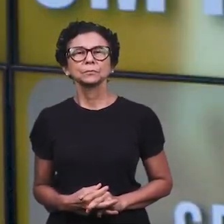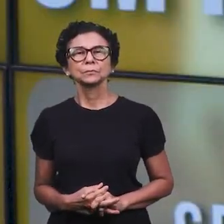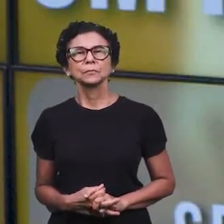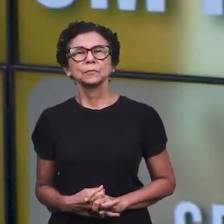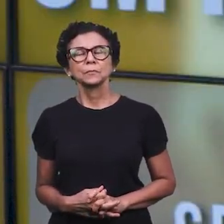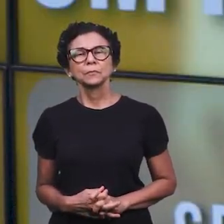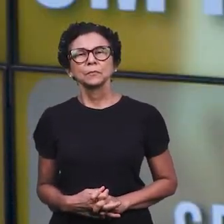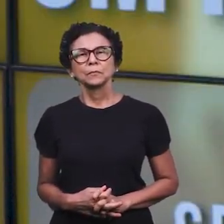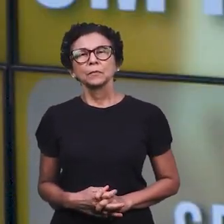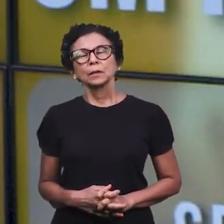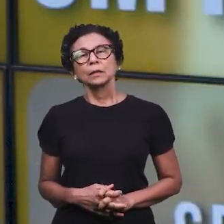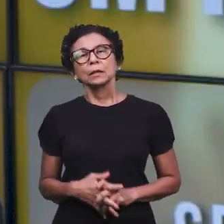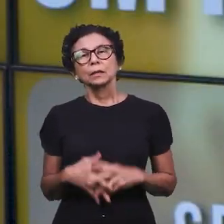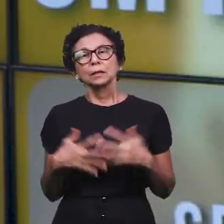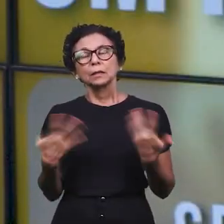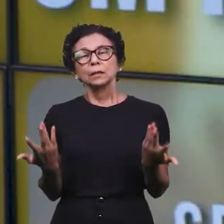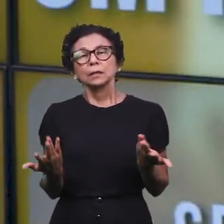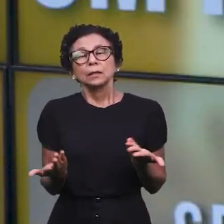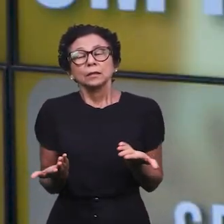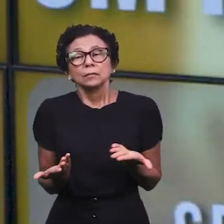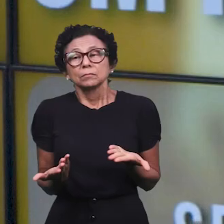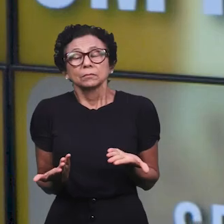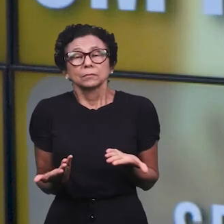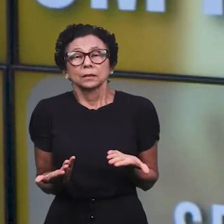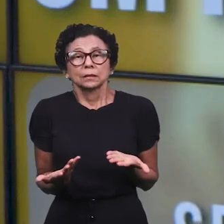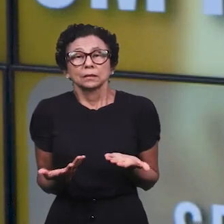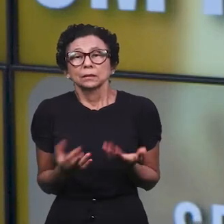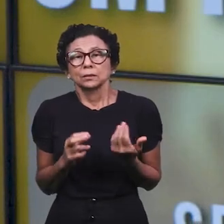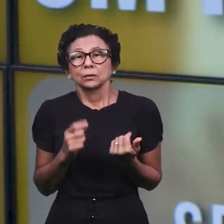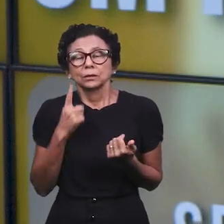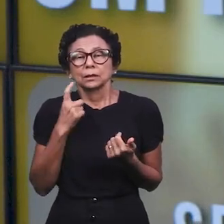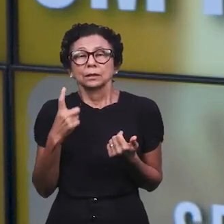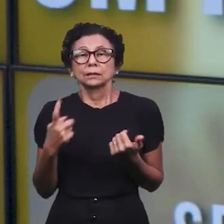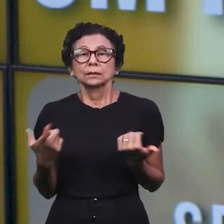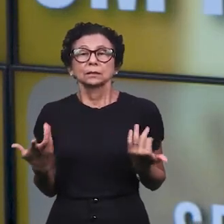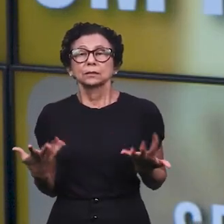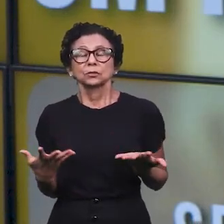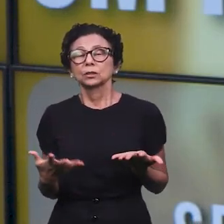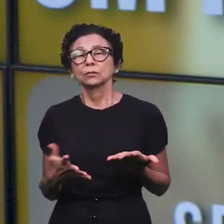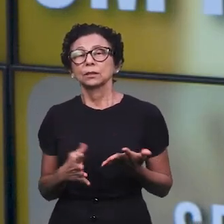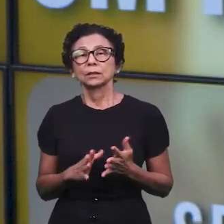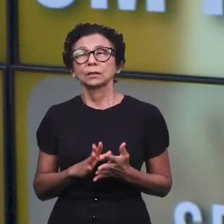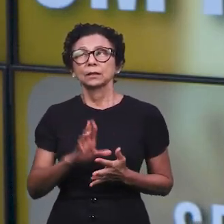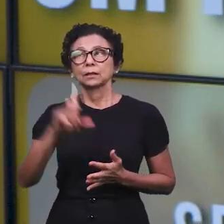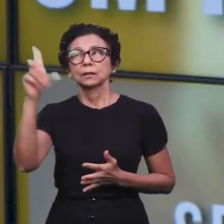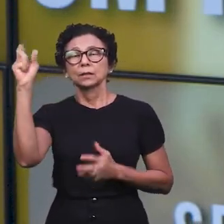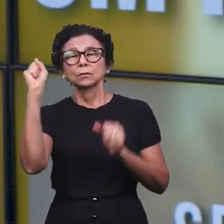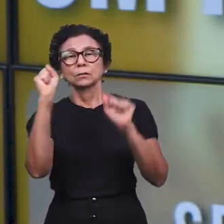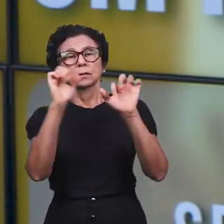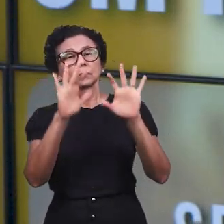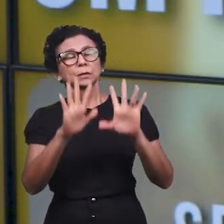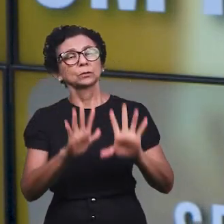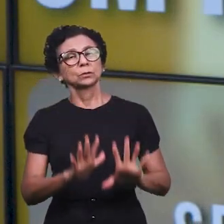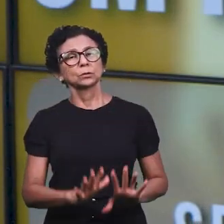bom. Não é nem às vezes a própria pessoa. Sim, o Senhor, ele abençoa, ele trabalha, mas a palavra